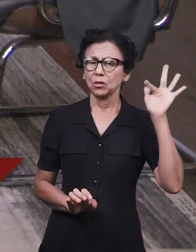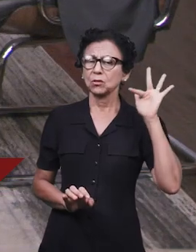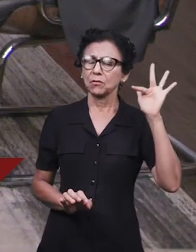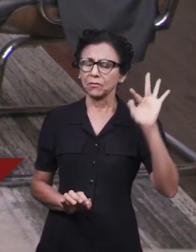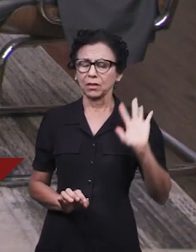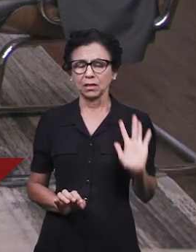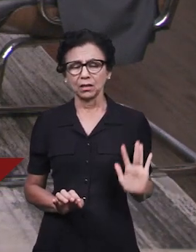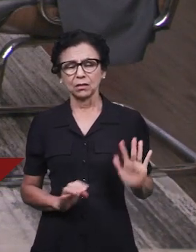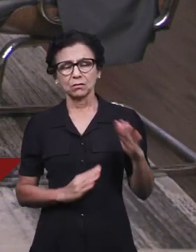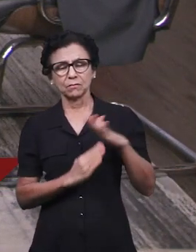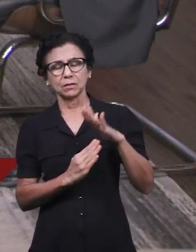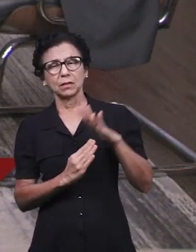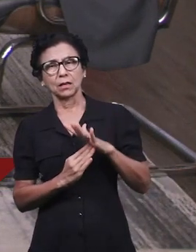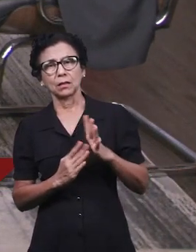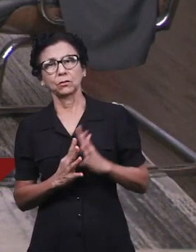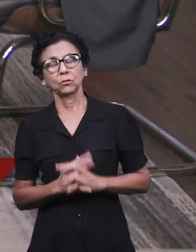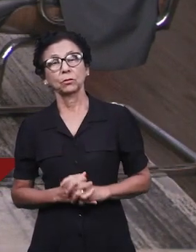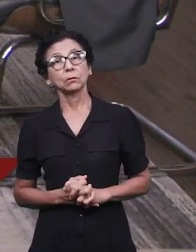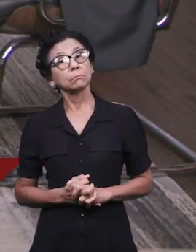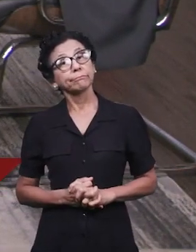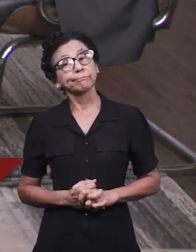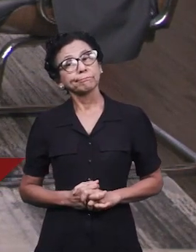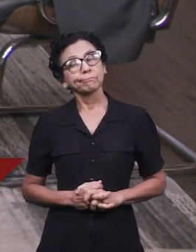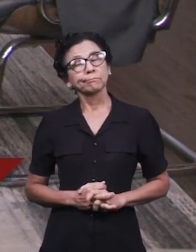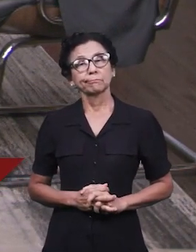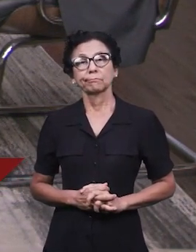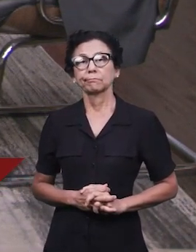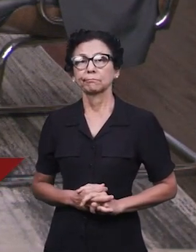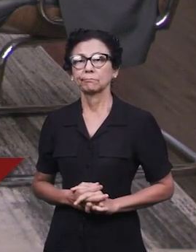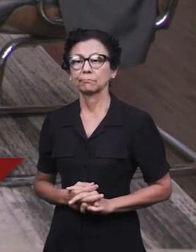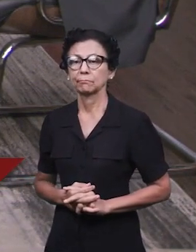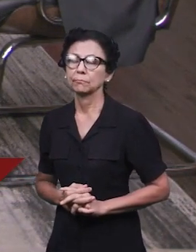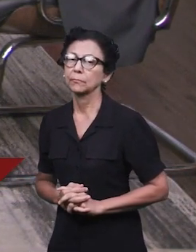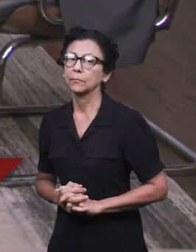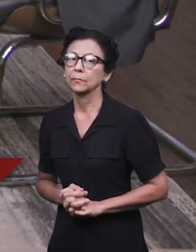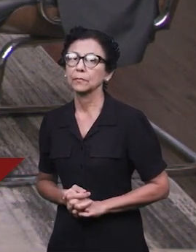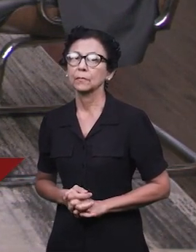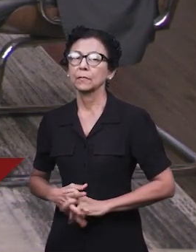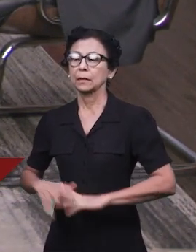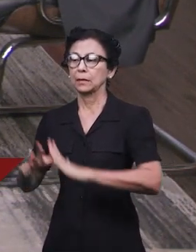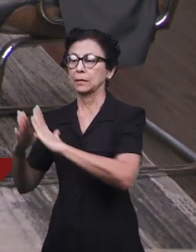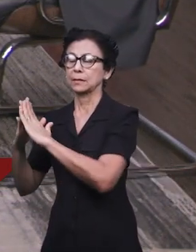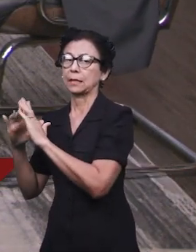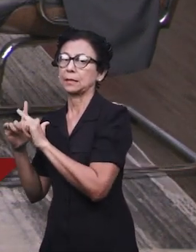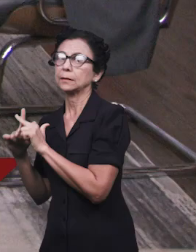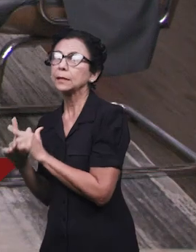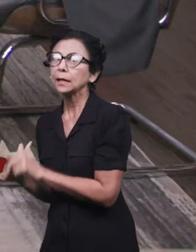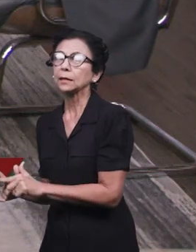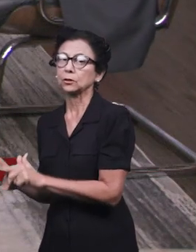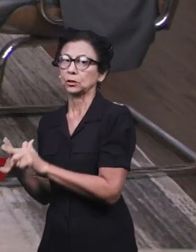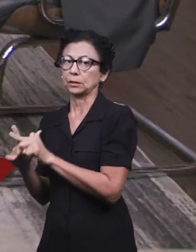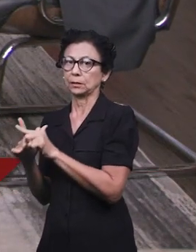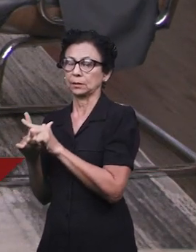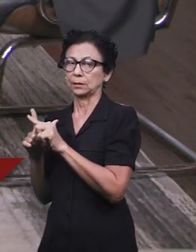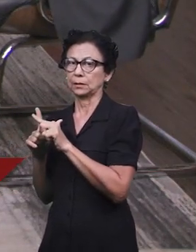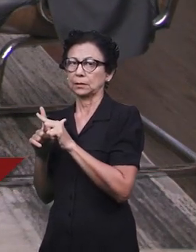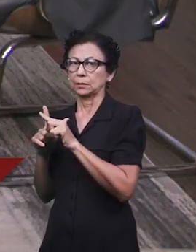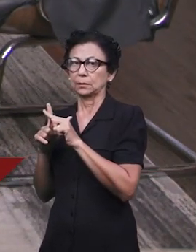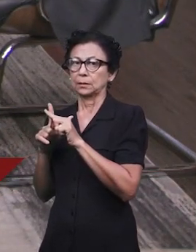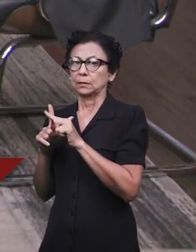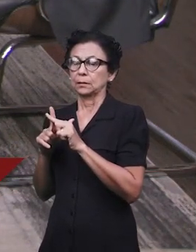não tiver no Espírito, ouvindo a voz do Espírito Santo, que é a revelação de Jesus.